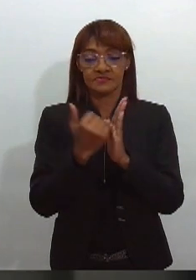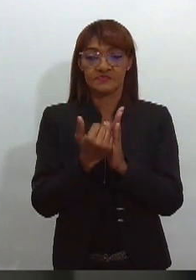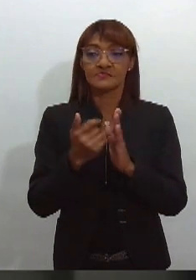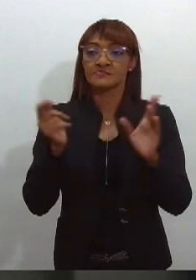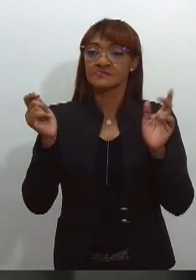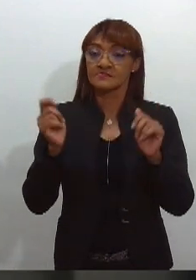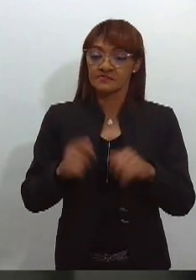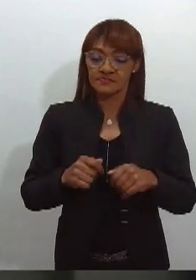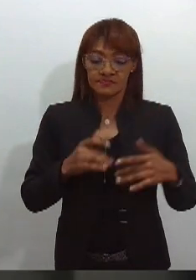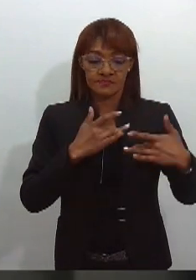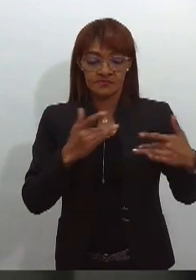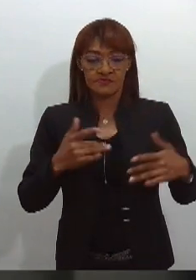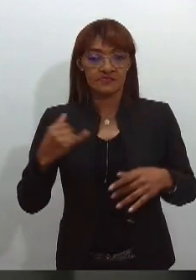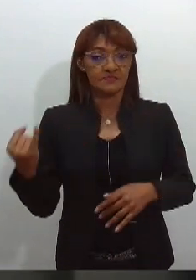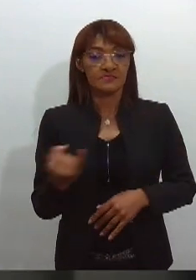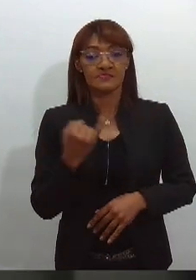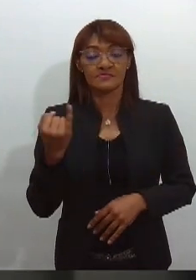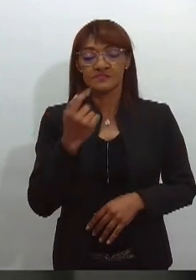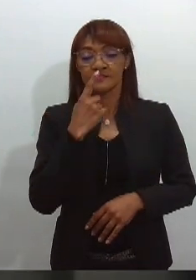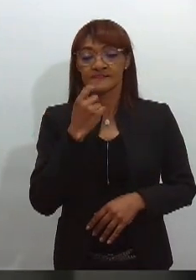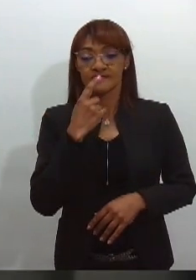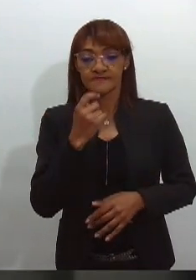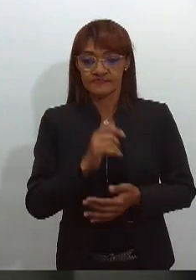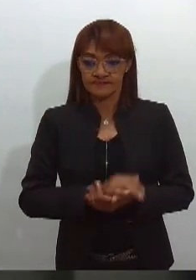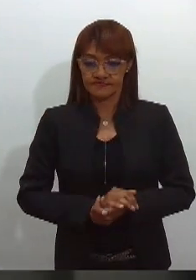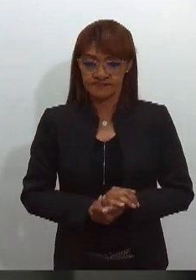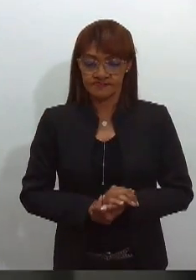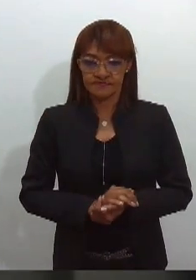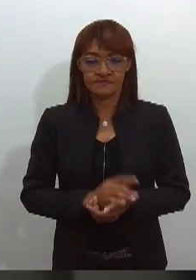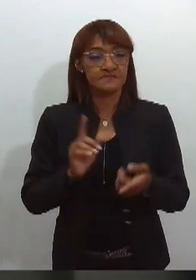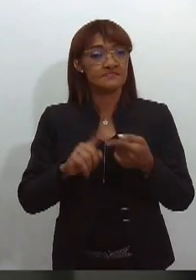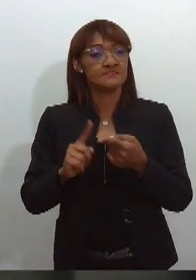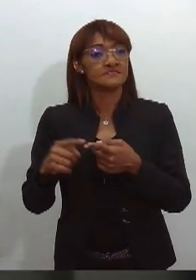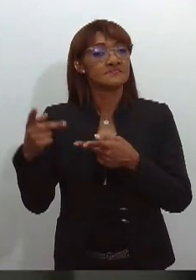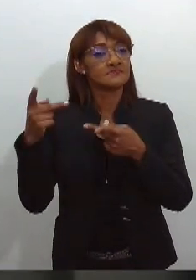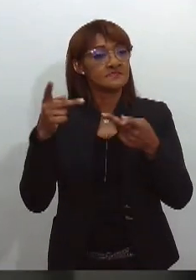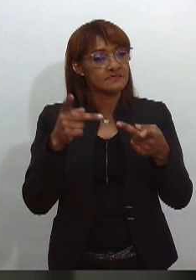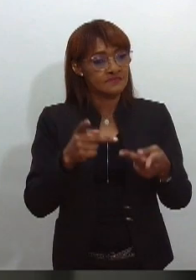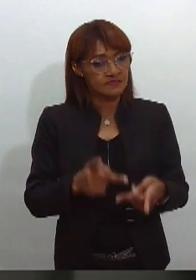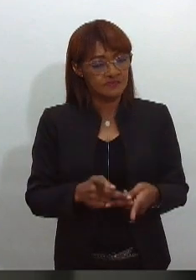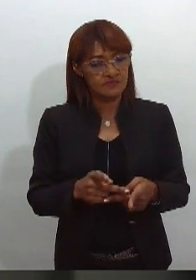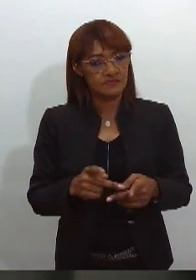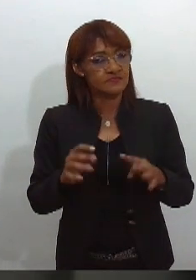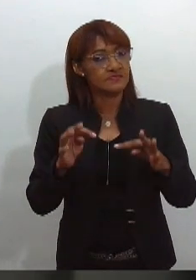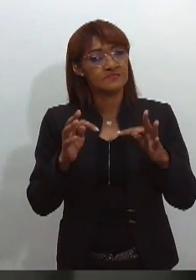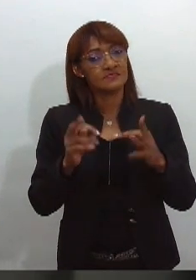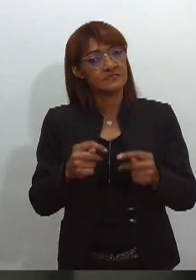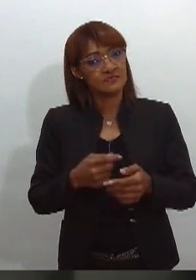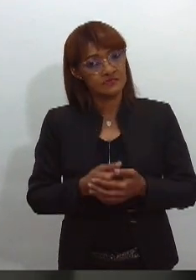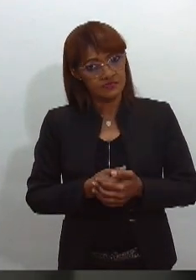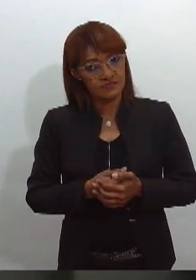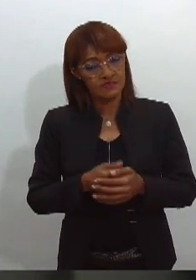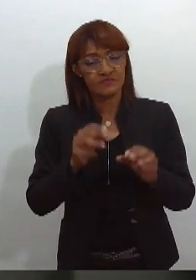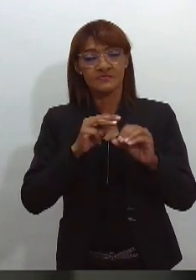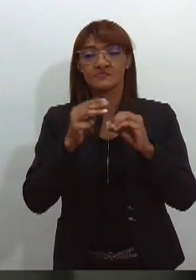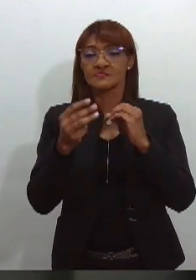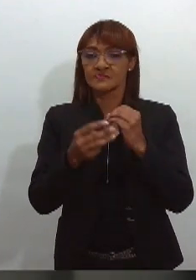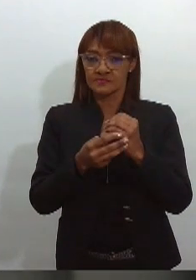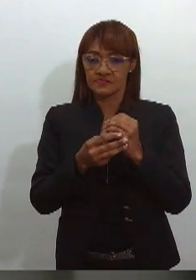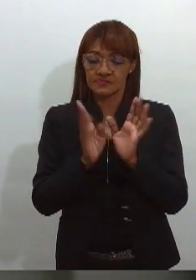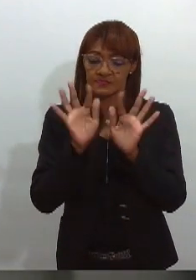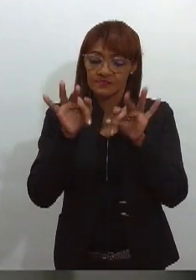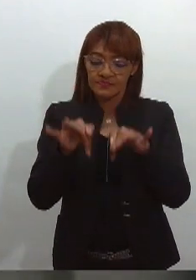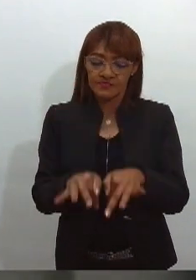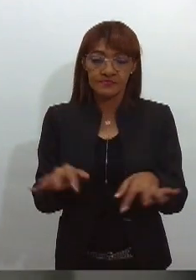sangue através das campanhas, visitas técnicas e coletas externas. O informativo TV Alese fica por aqui. Siga